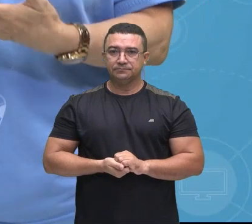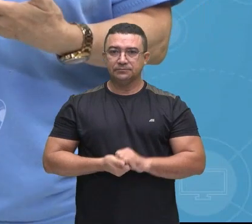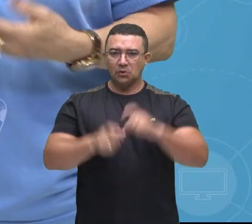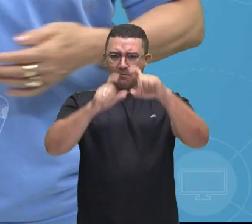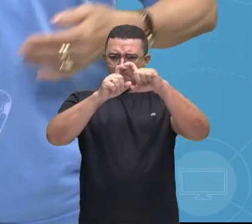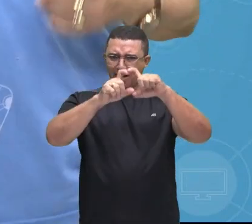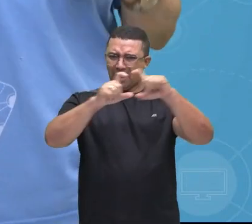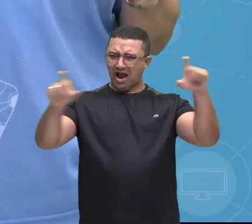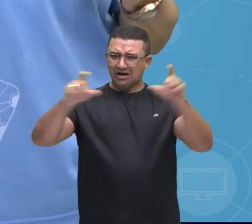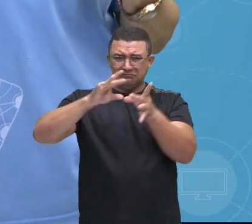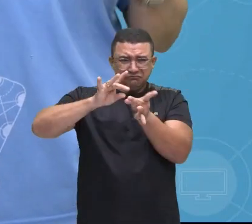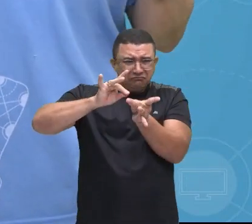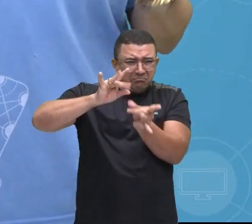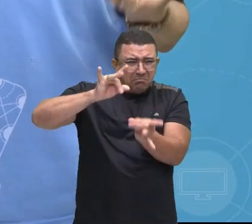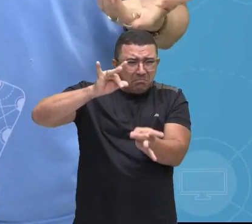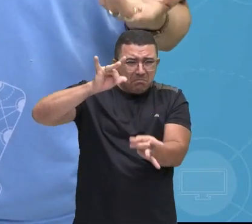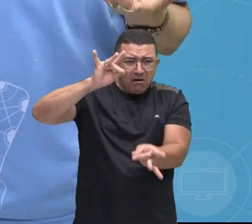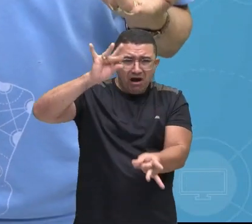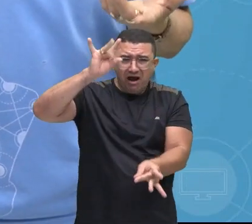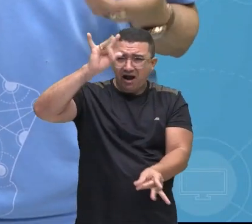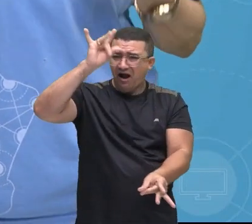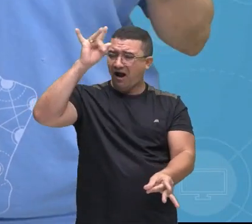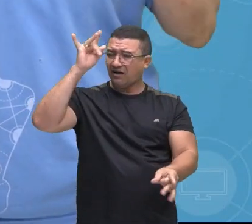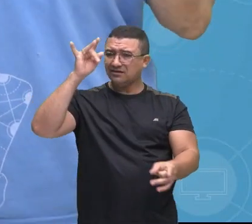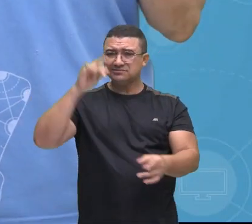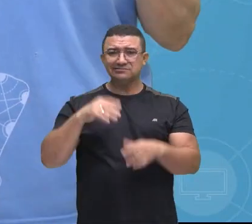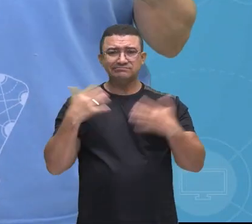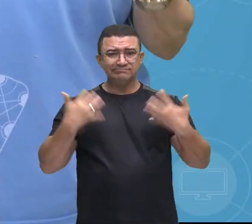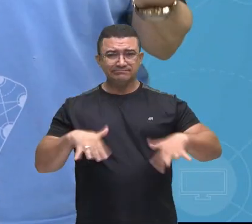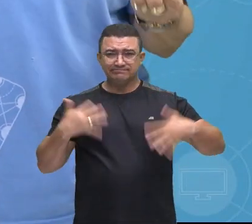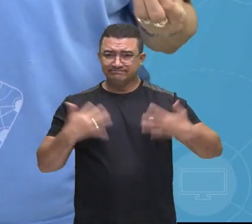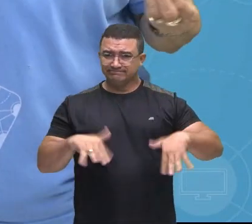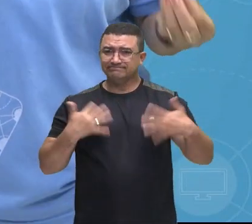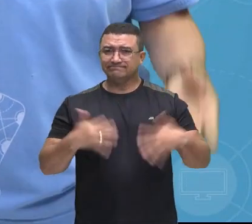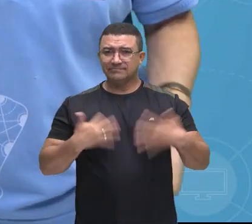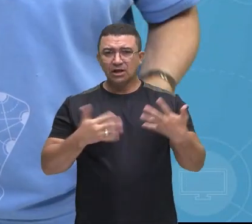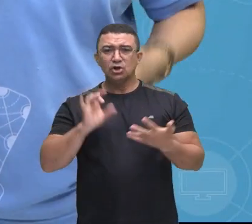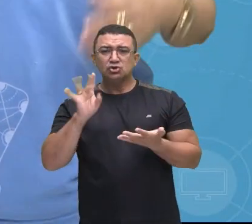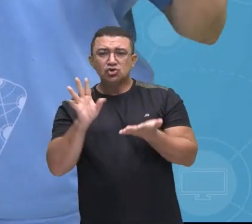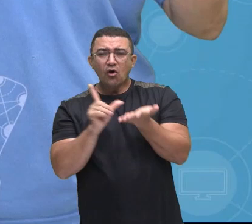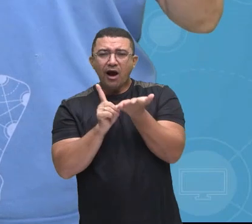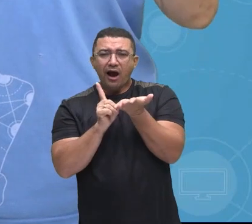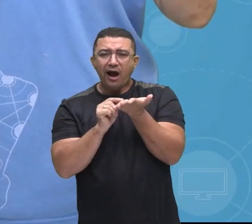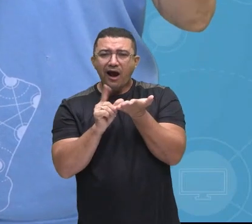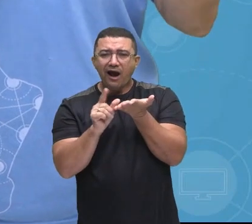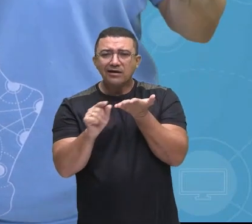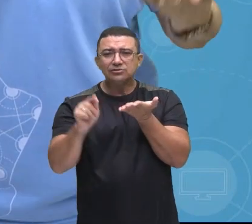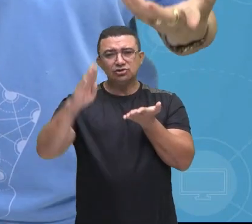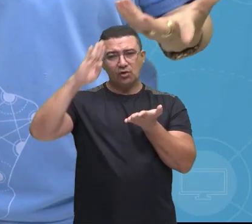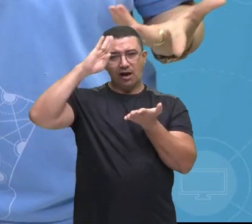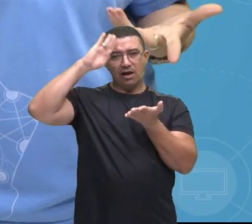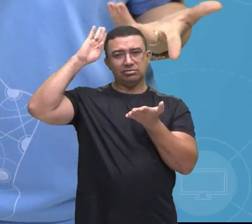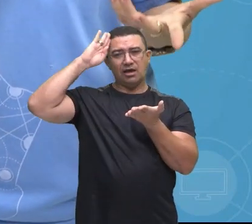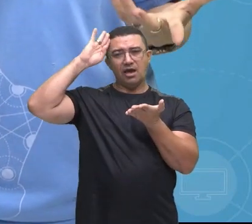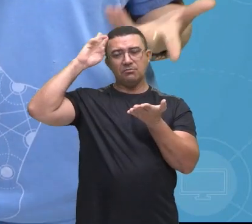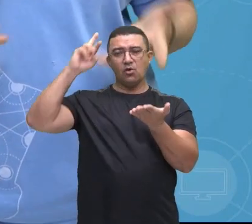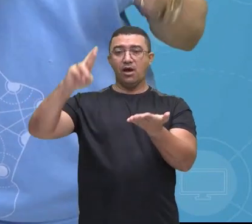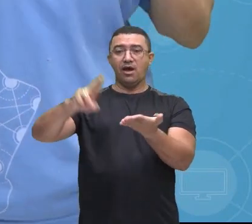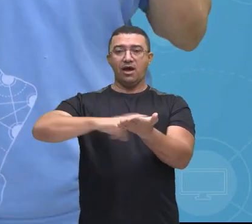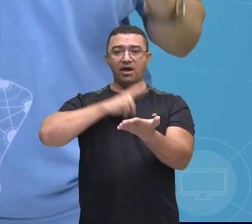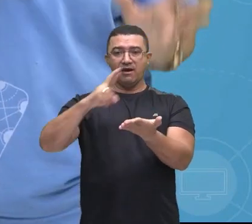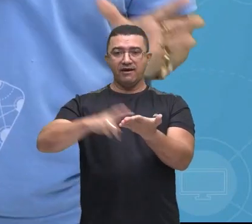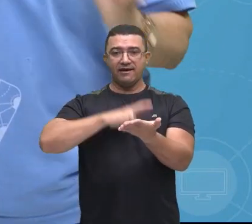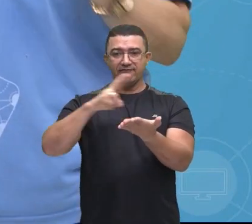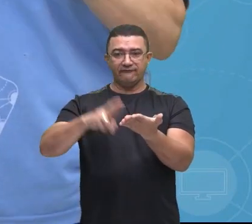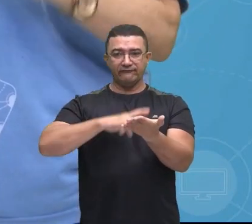Parágrafos longos são geralmente constituídos em artigos acadêmicos, em revistas